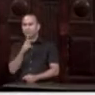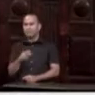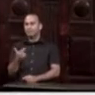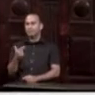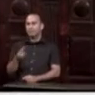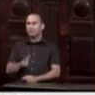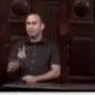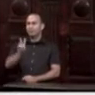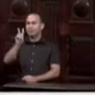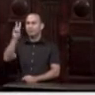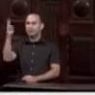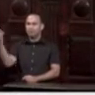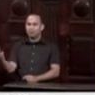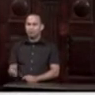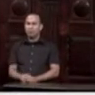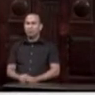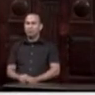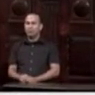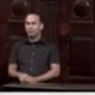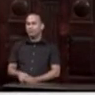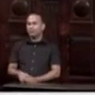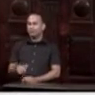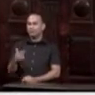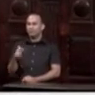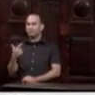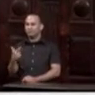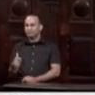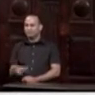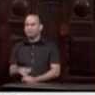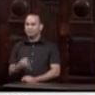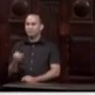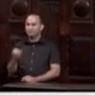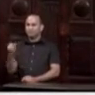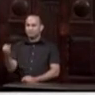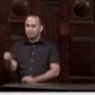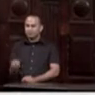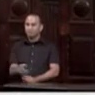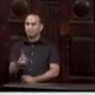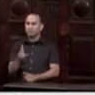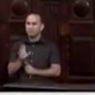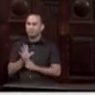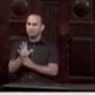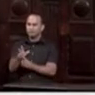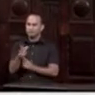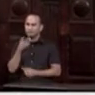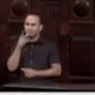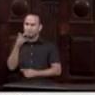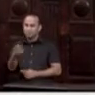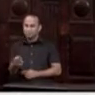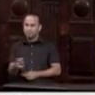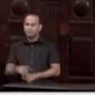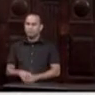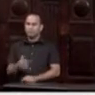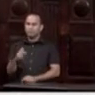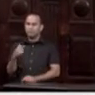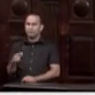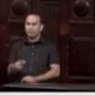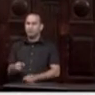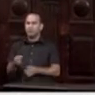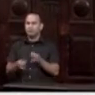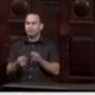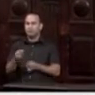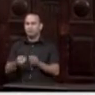essa justificativa para não entrega não existe, a não ser o interesse escuso para fazer algum tipo de política que não